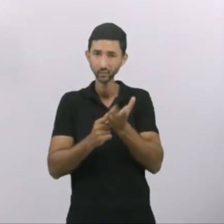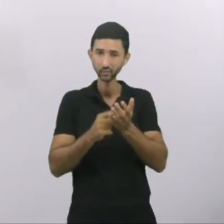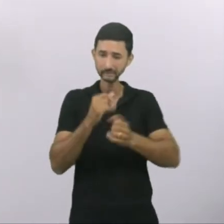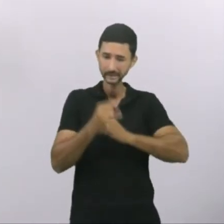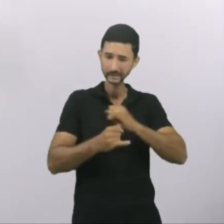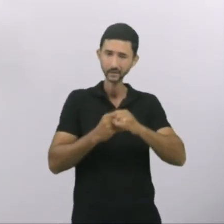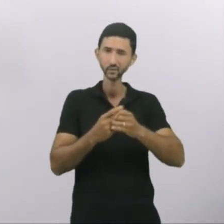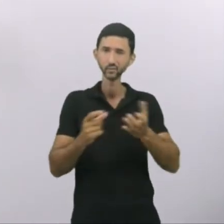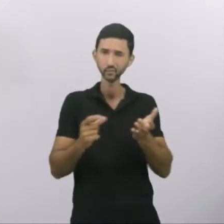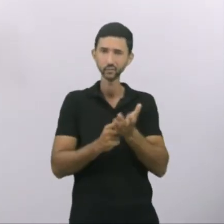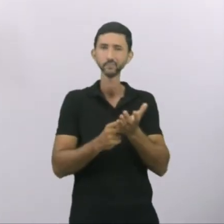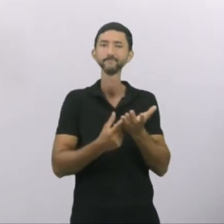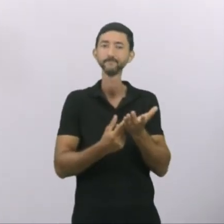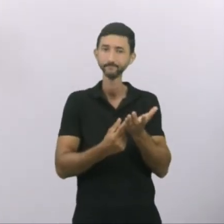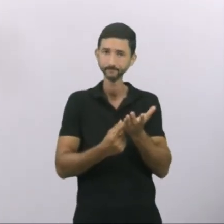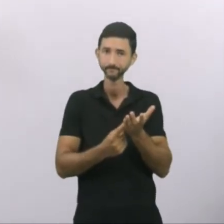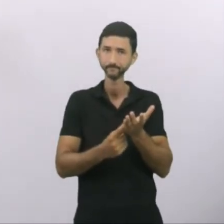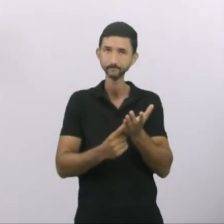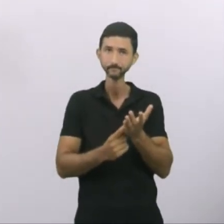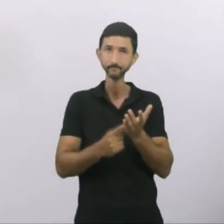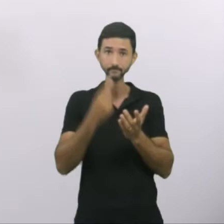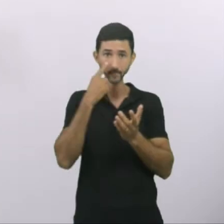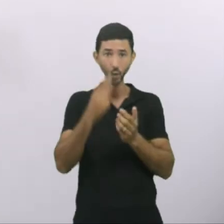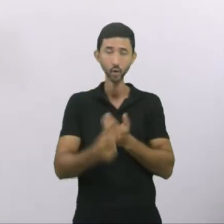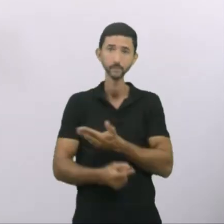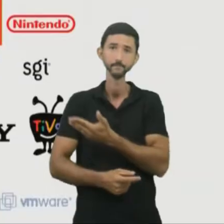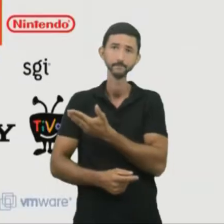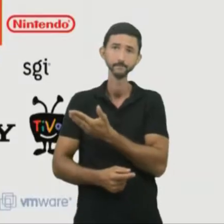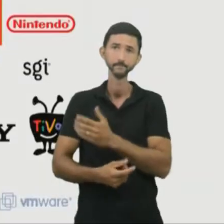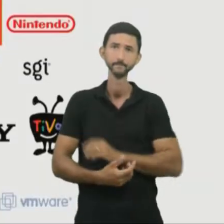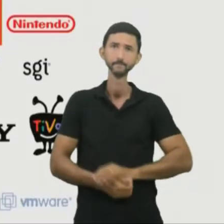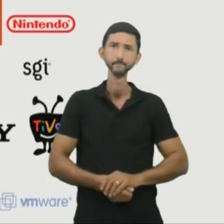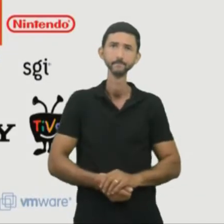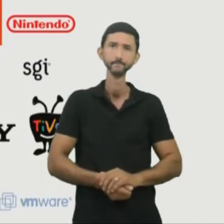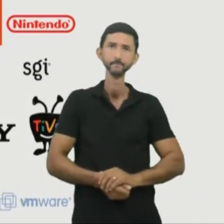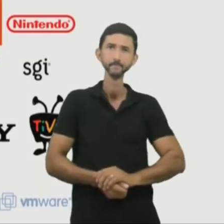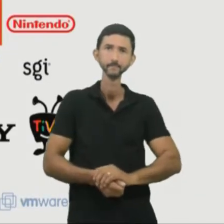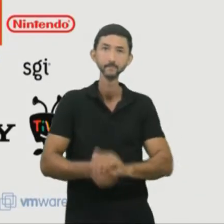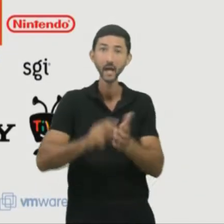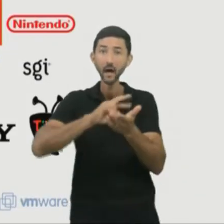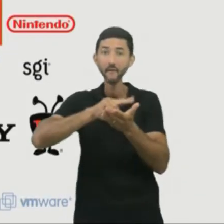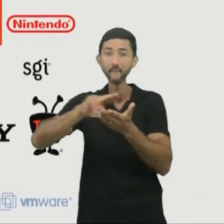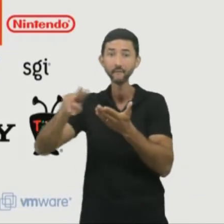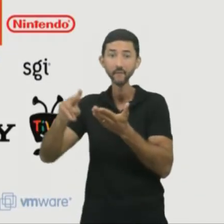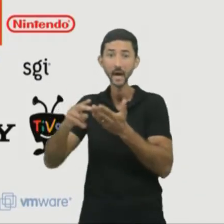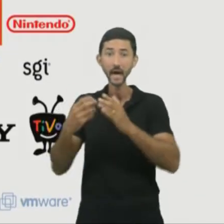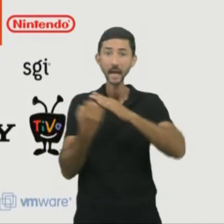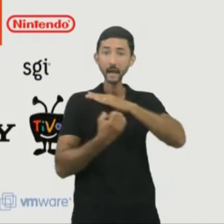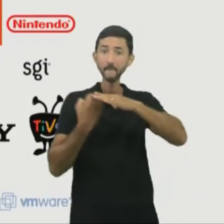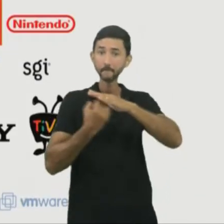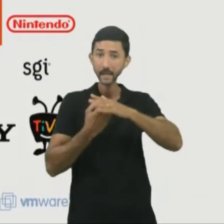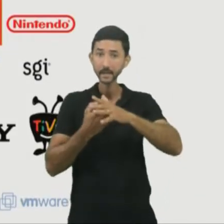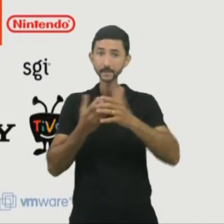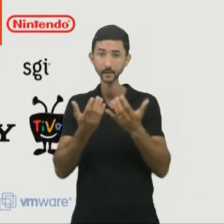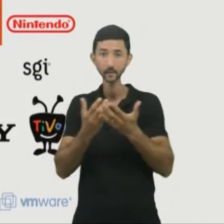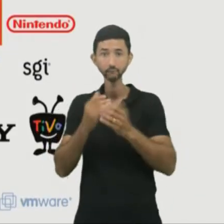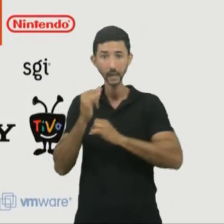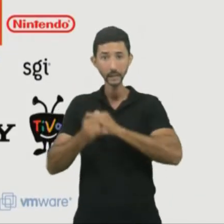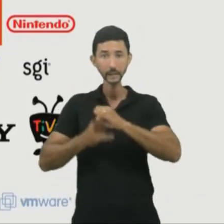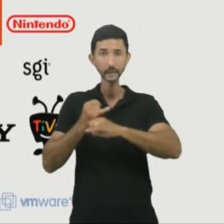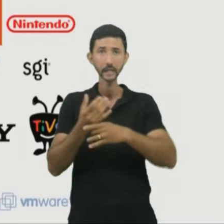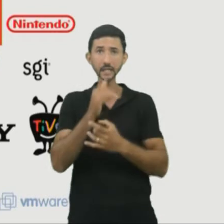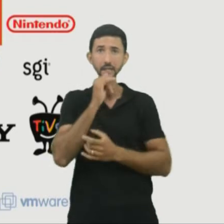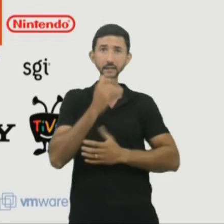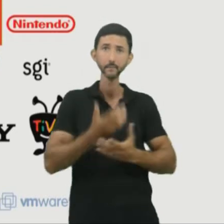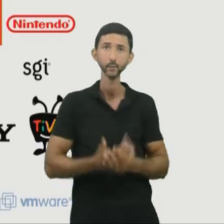informática. E notem, voltando à imagem, que muitas empresas que lá estão são do setor da informática,